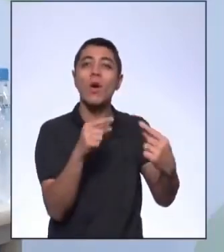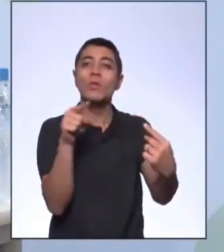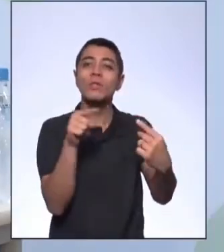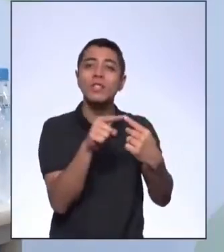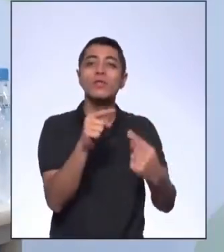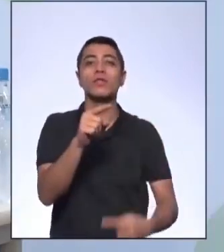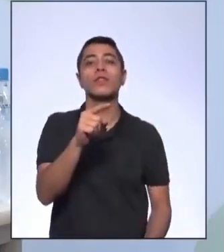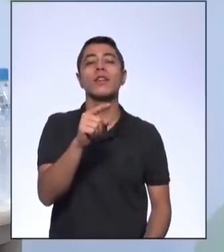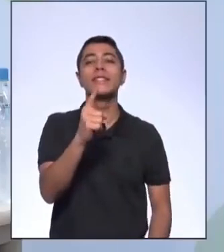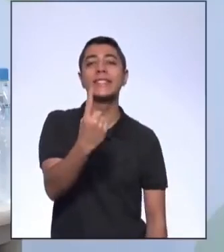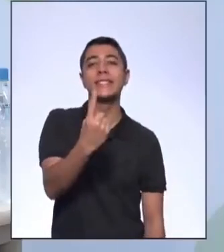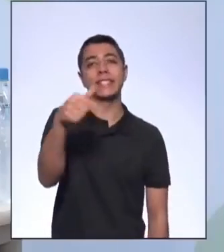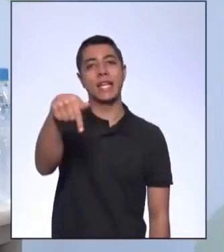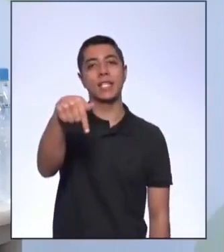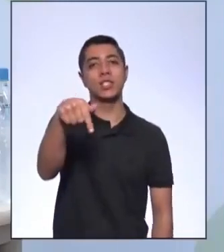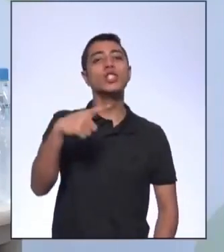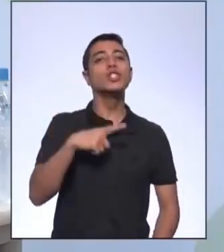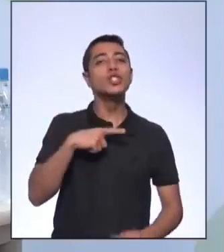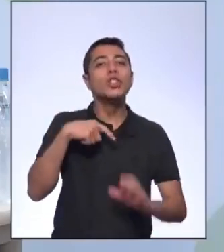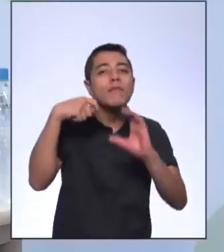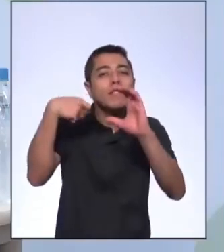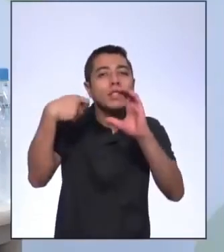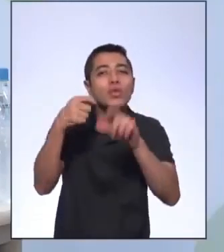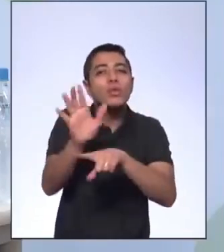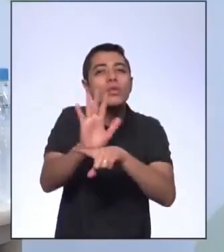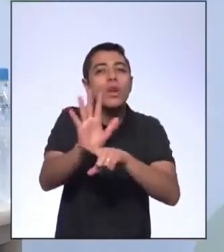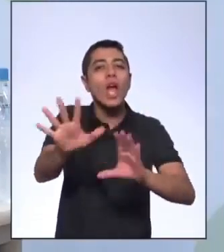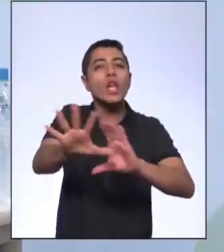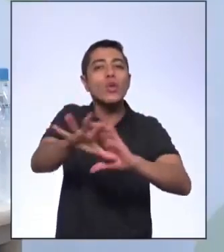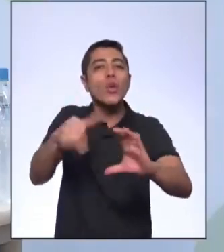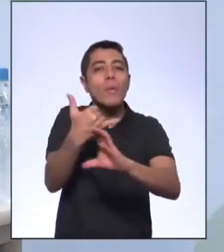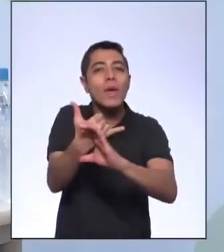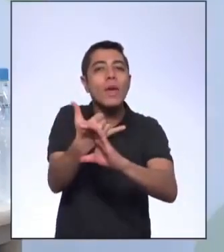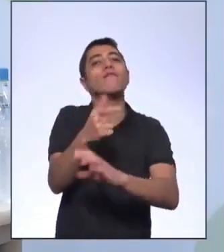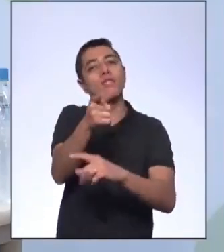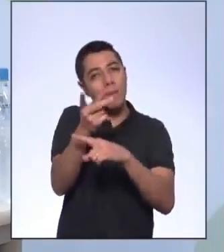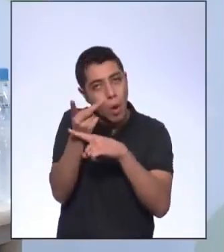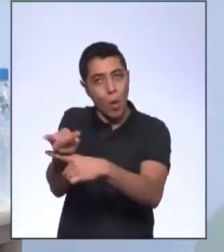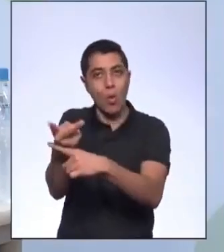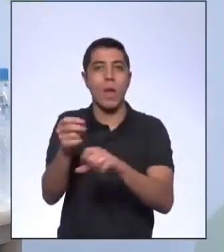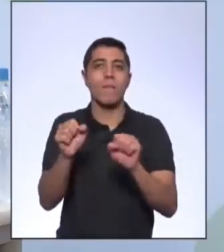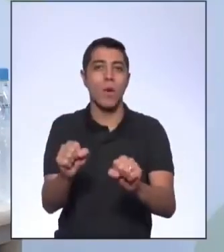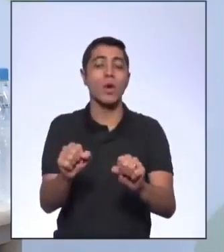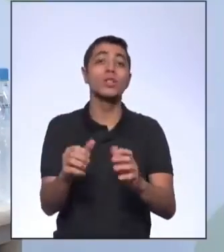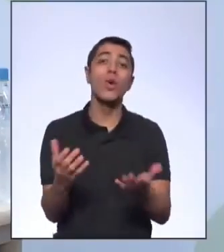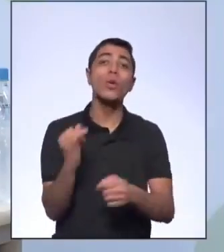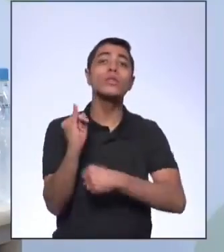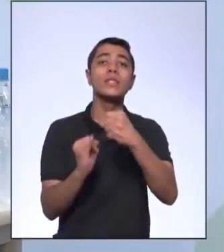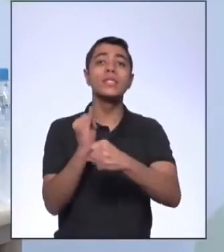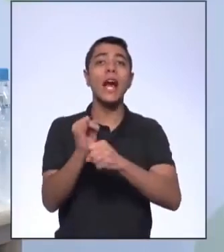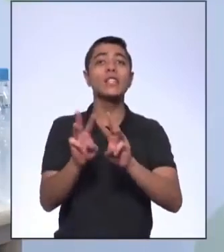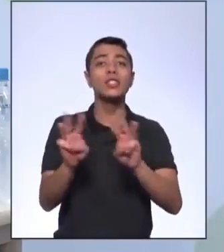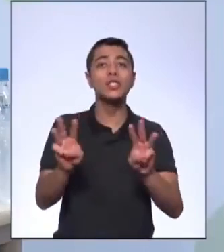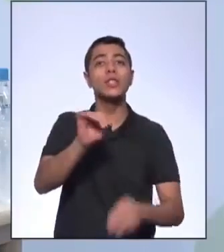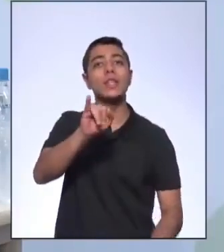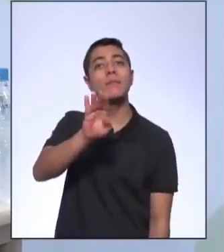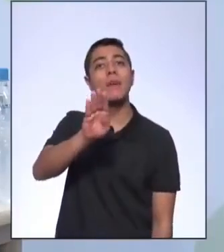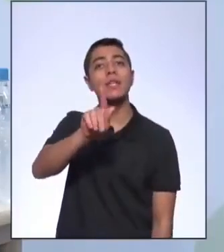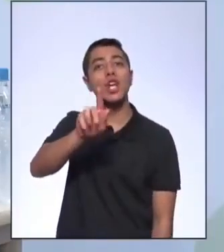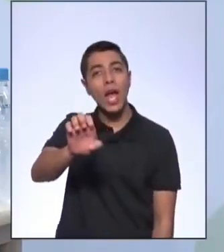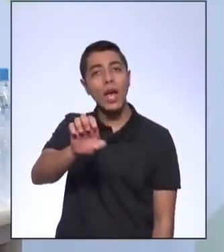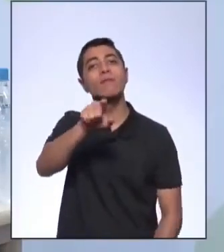17 vídeo vocês podem depois pesquisar no no YouTube ou no próprio site do IBGE e nós da sugerimos que para acompanhar